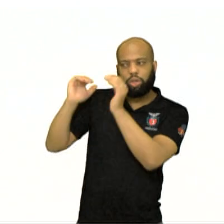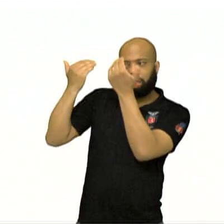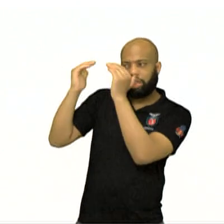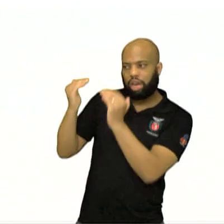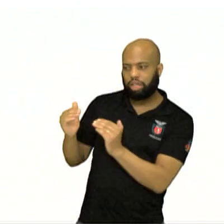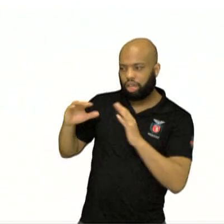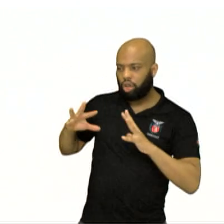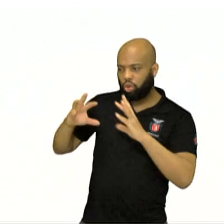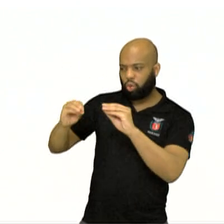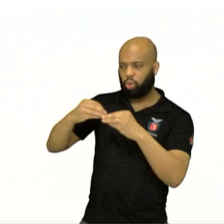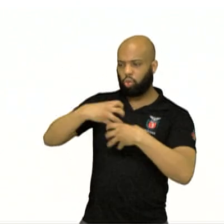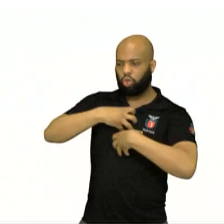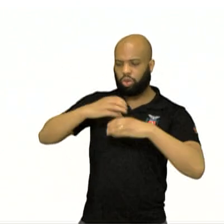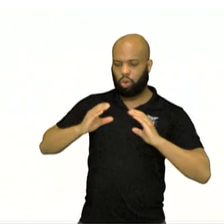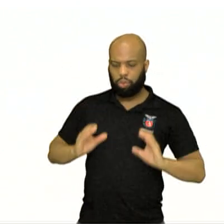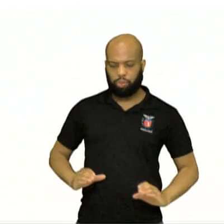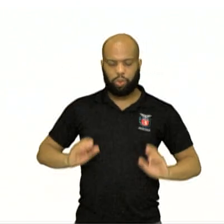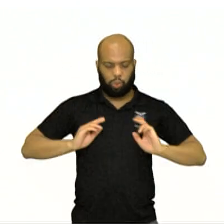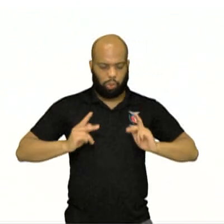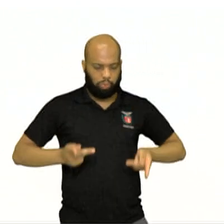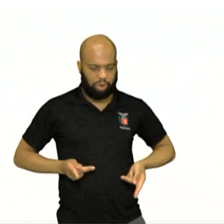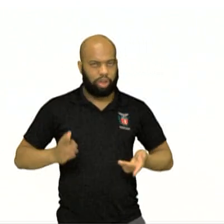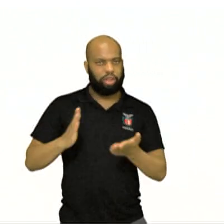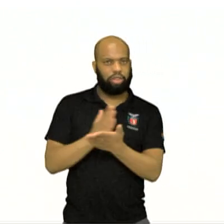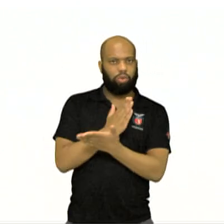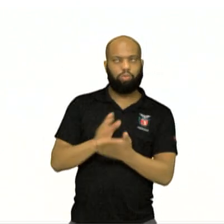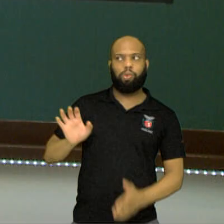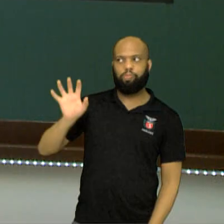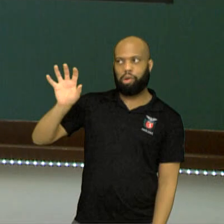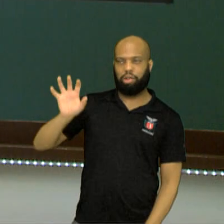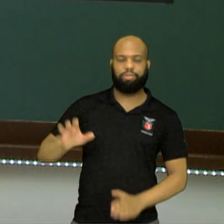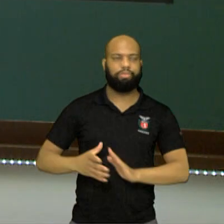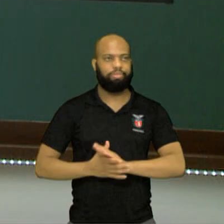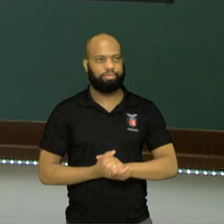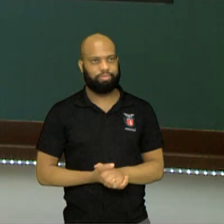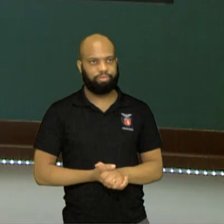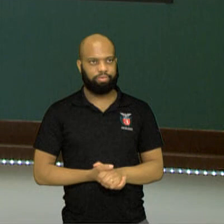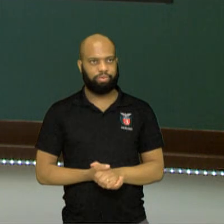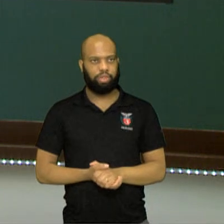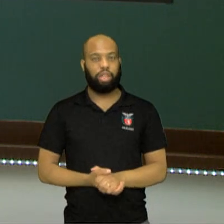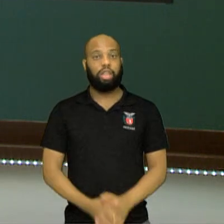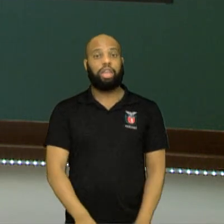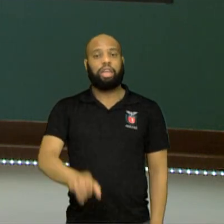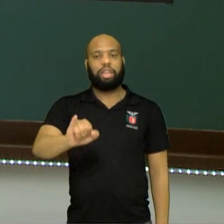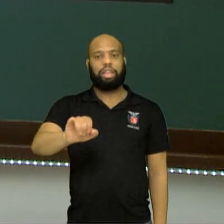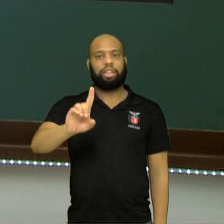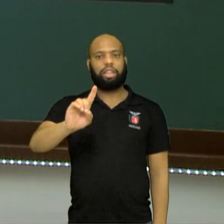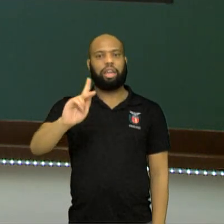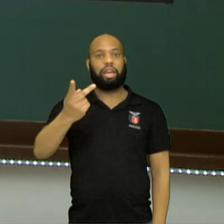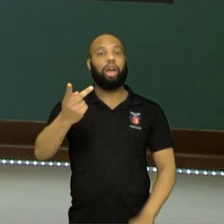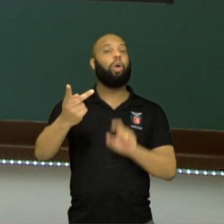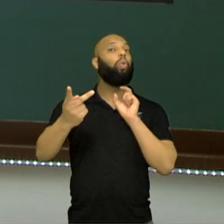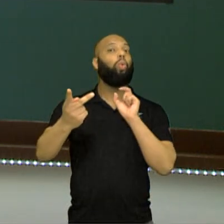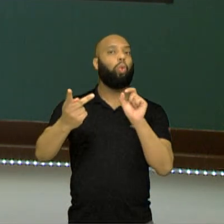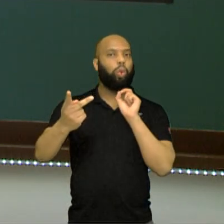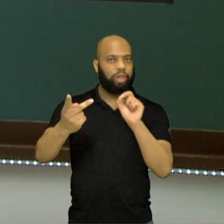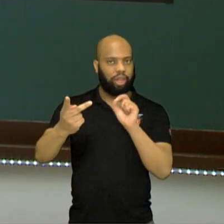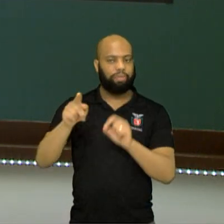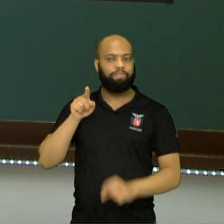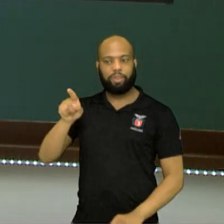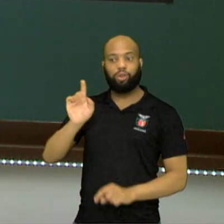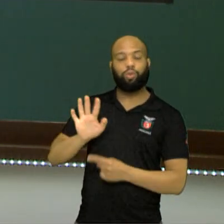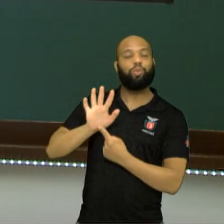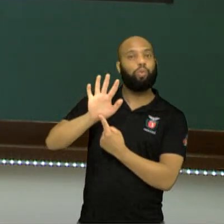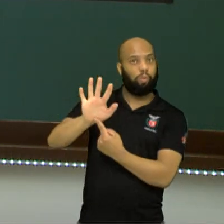todo o comportamento humano em uma determinada região. O IDH é um dos indicadores mais usados